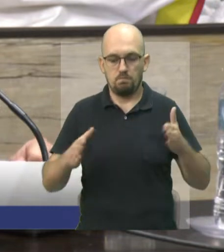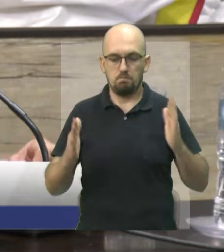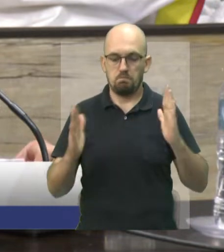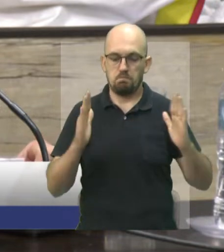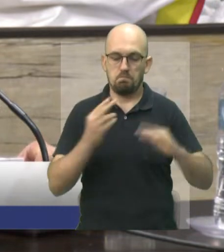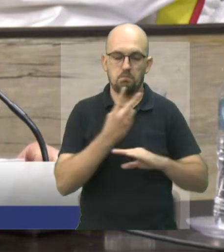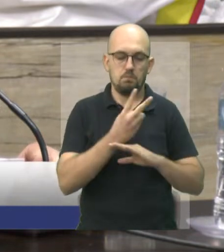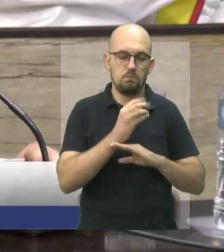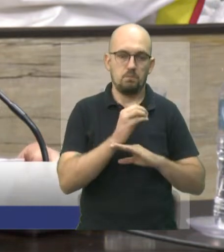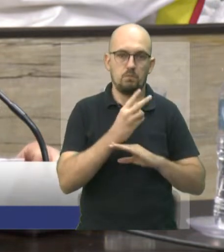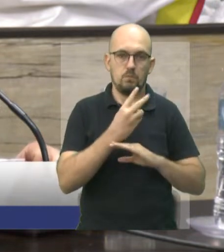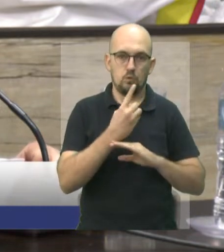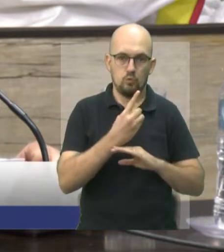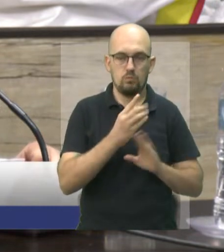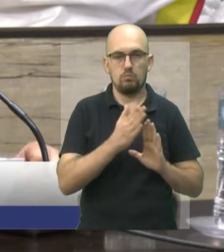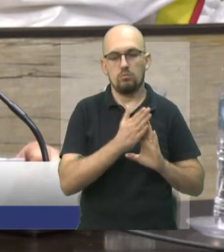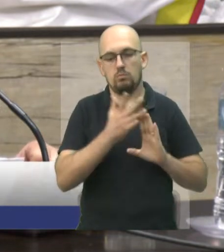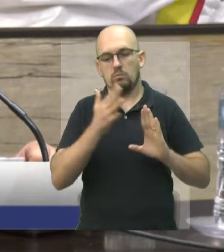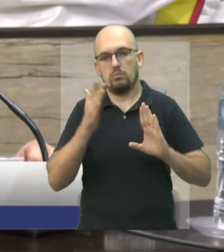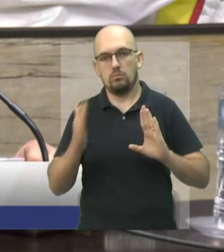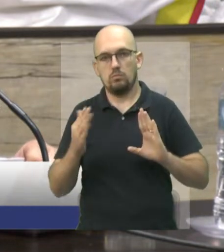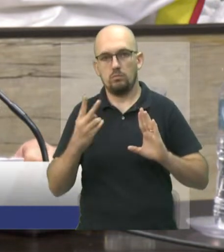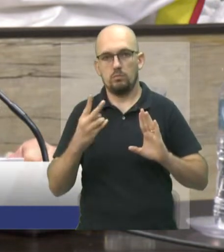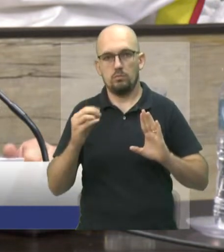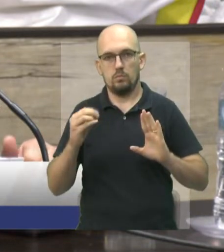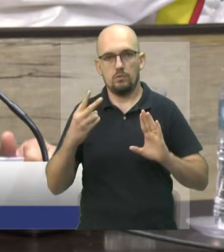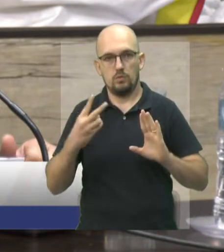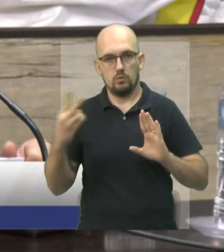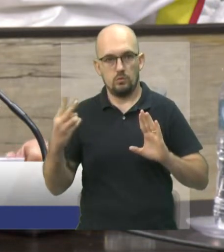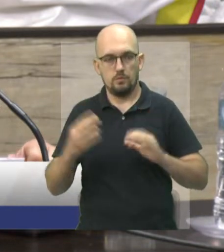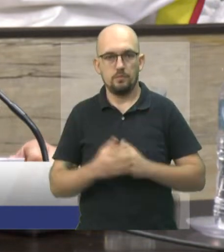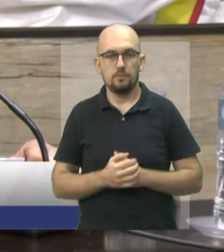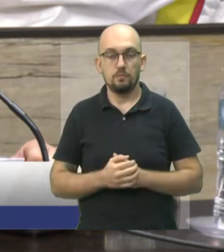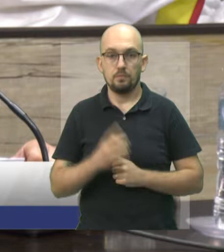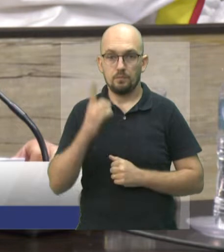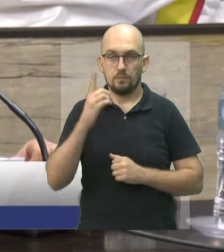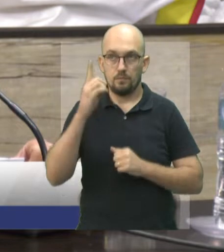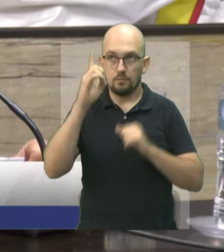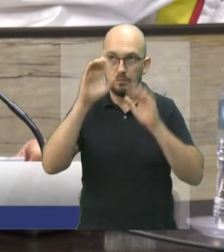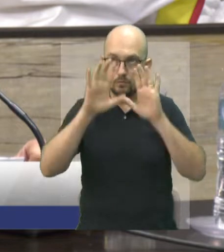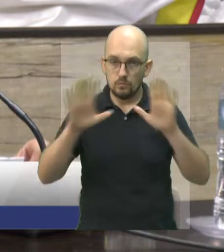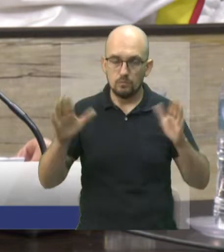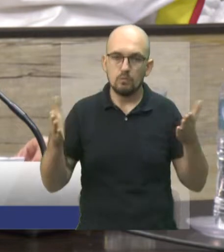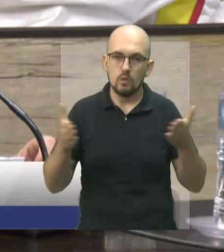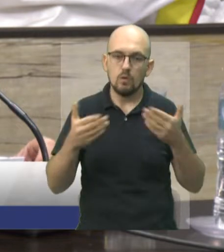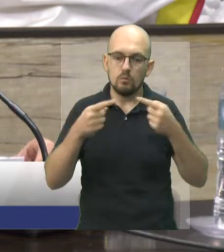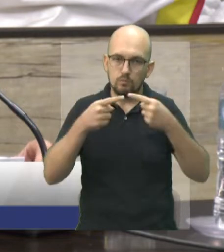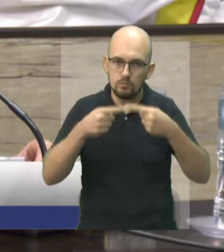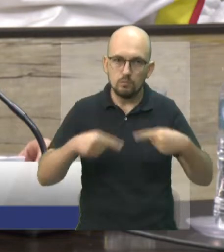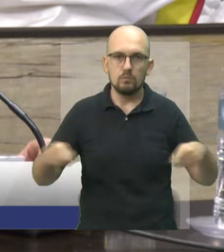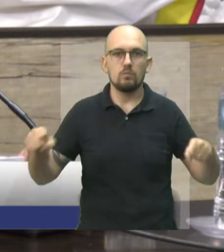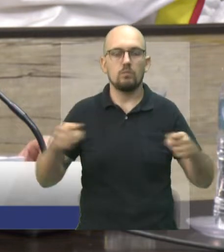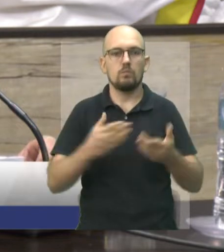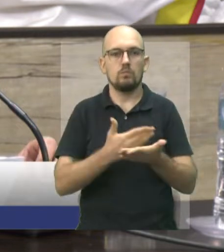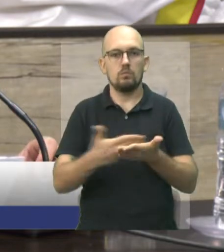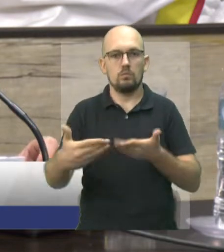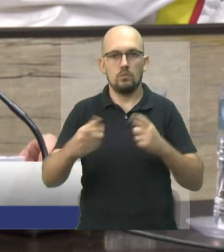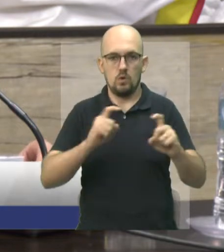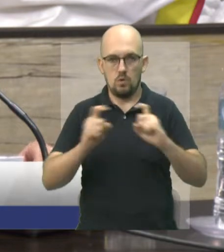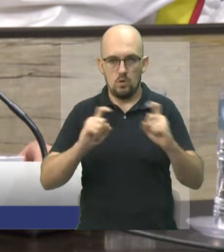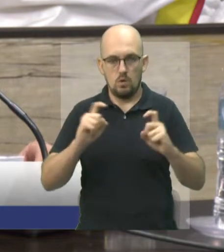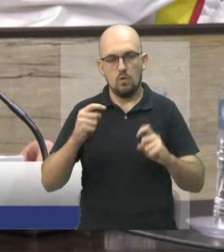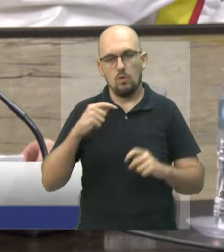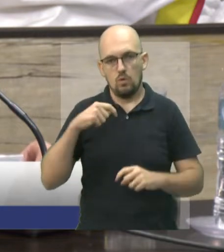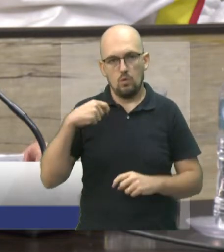2021-2022. Com a proteção de Deus, declaro aberta esta sessão e, na qualidade de vereador mais votado